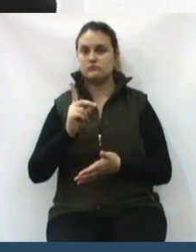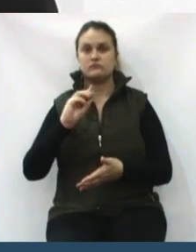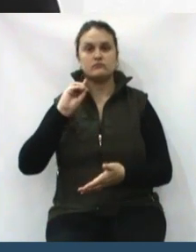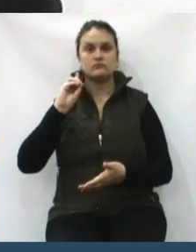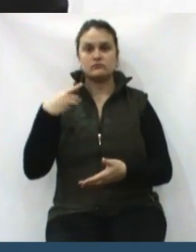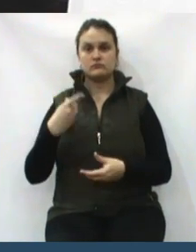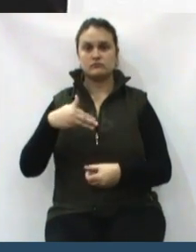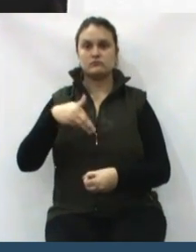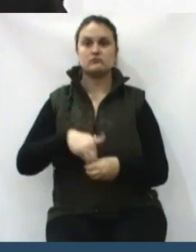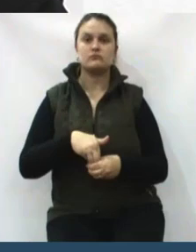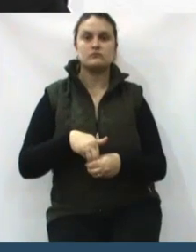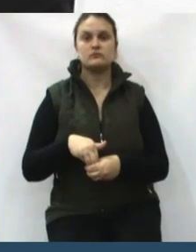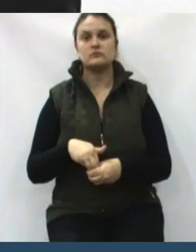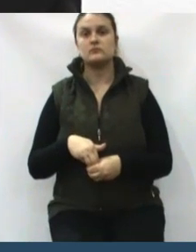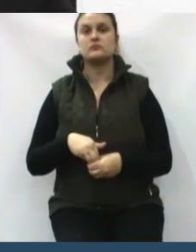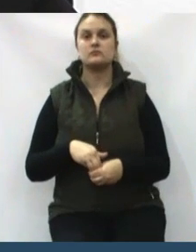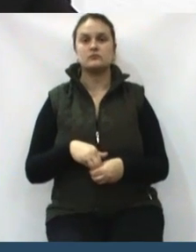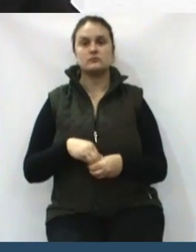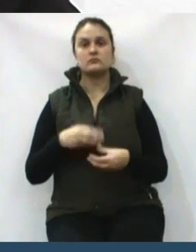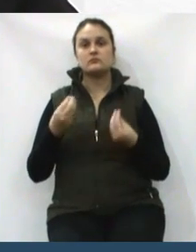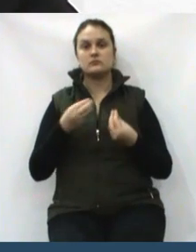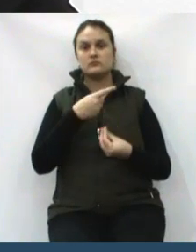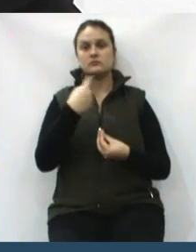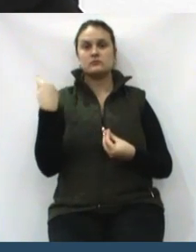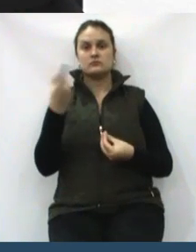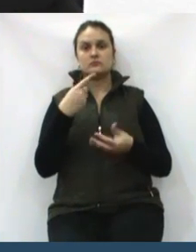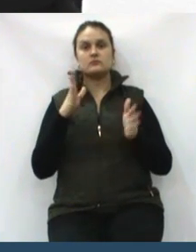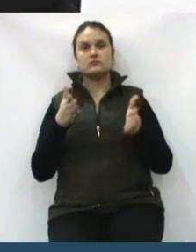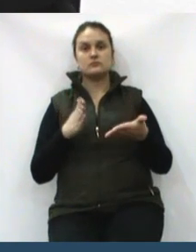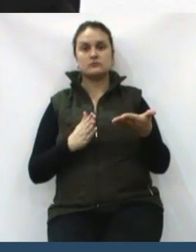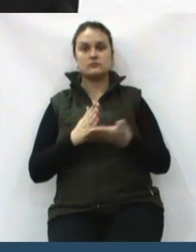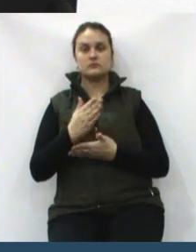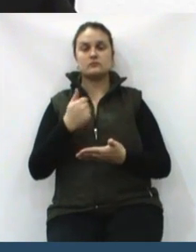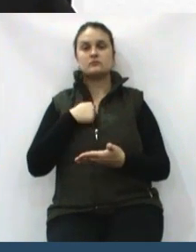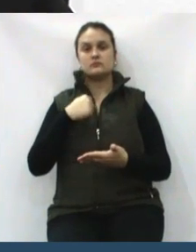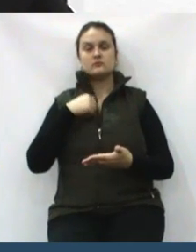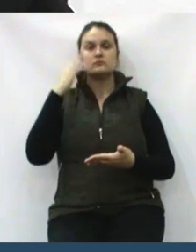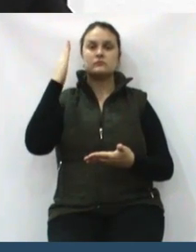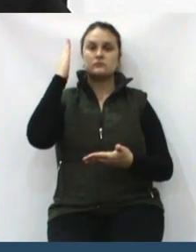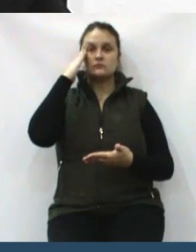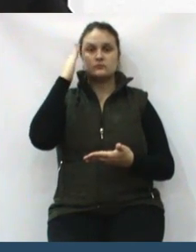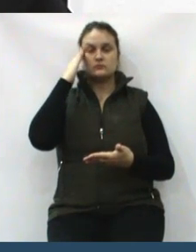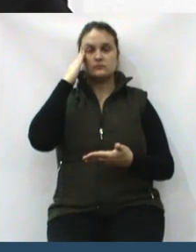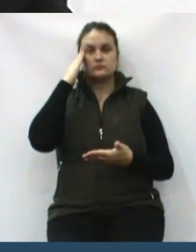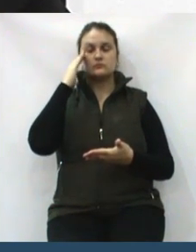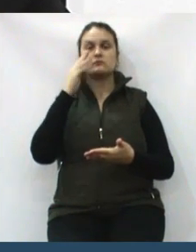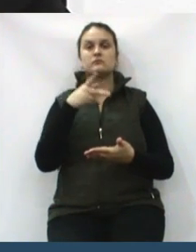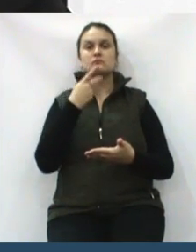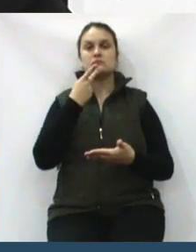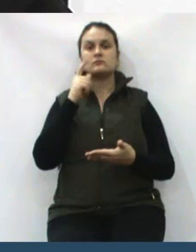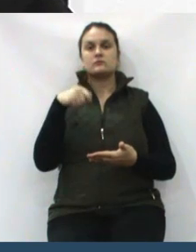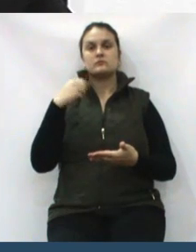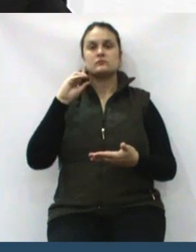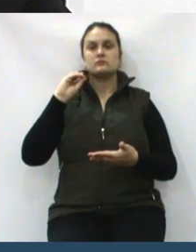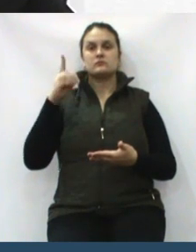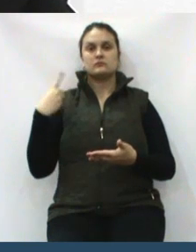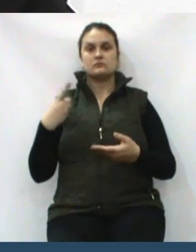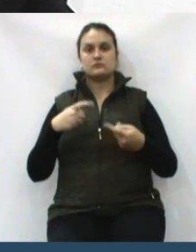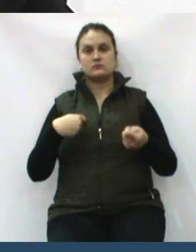eleitoral. Não. Como vossas senhorias já aprovaram, eu entendi que tratava-se de direito